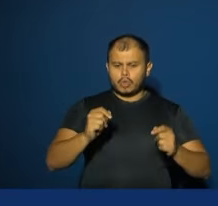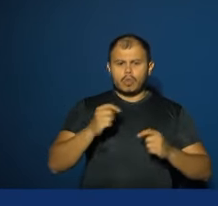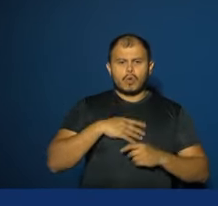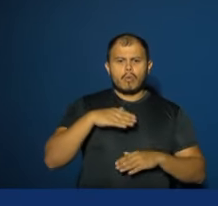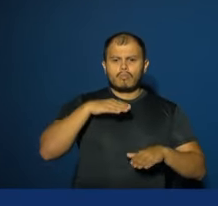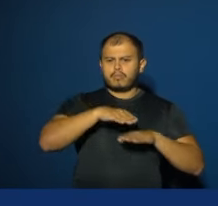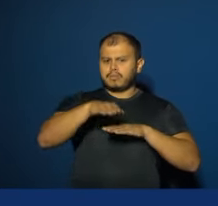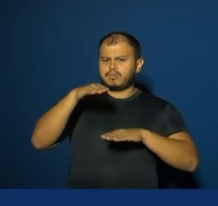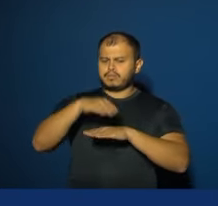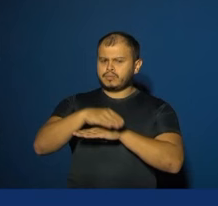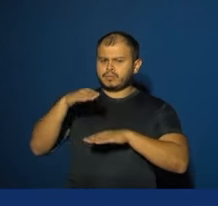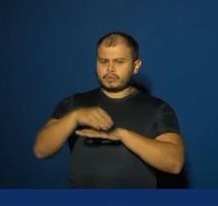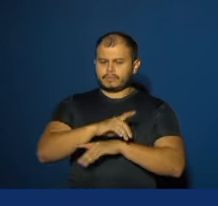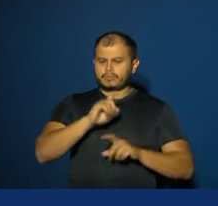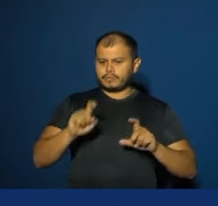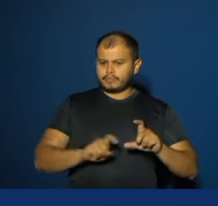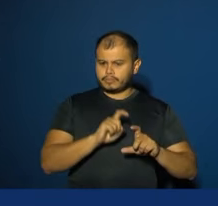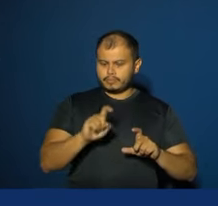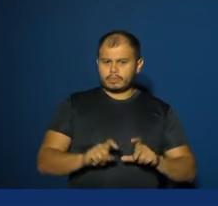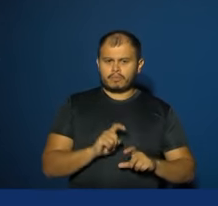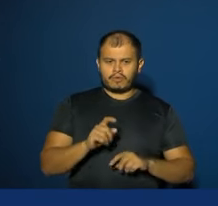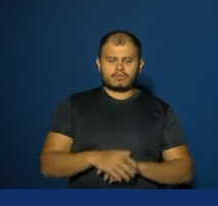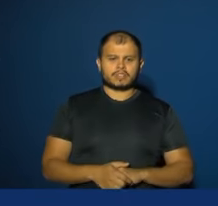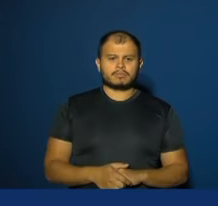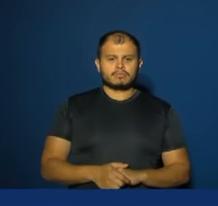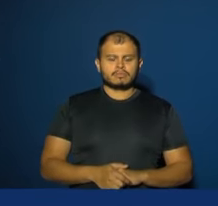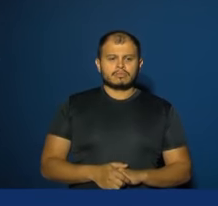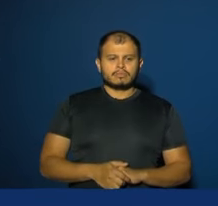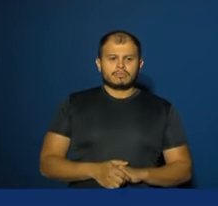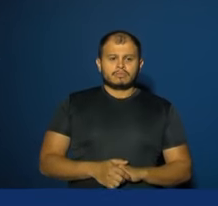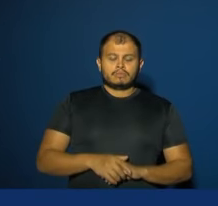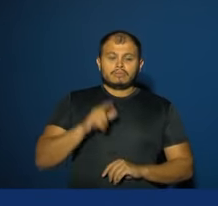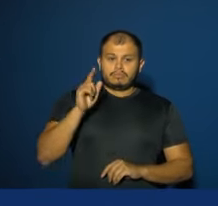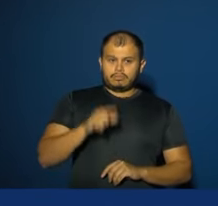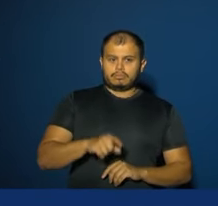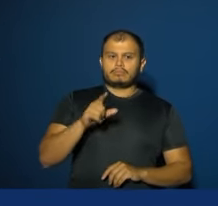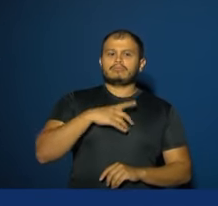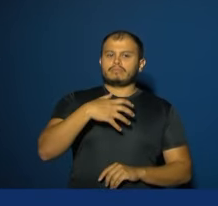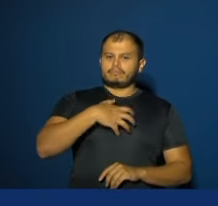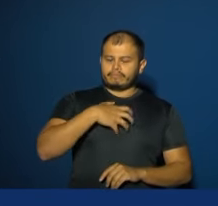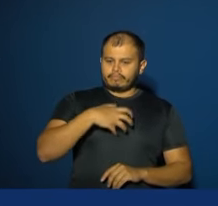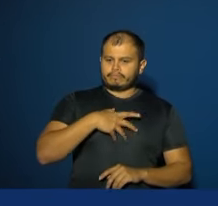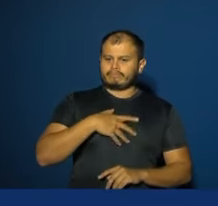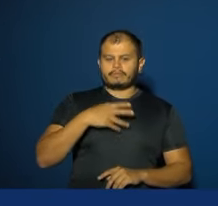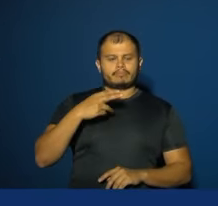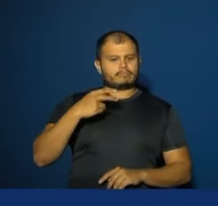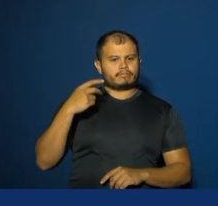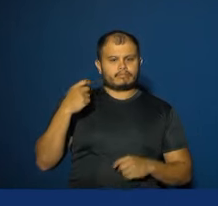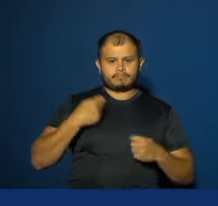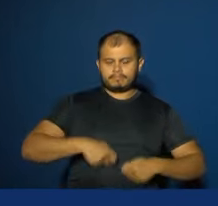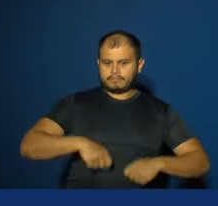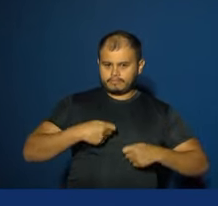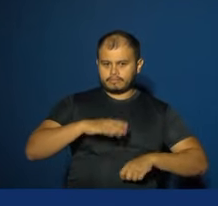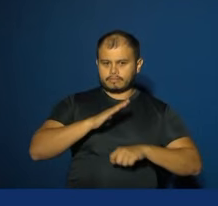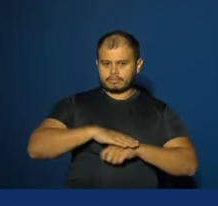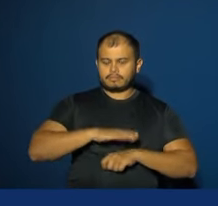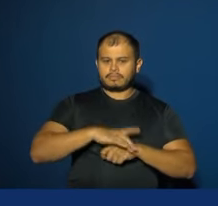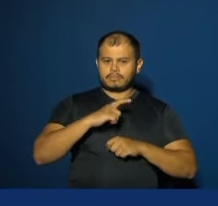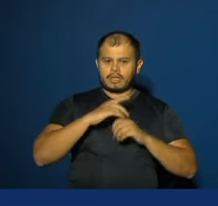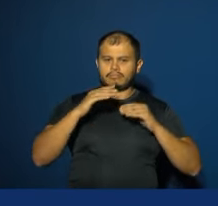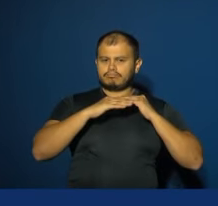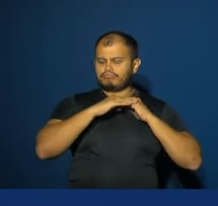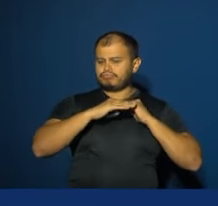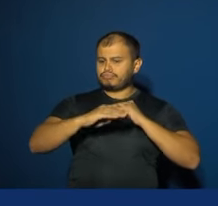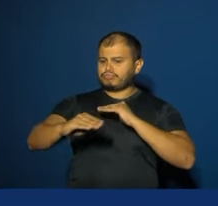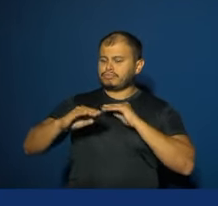outros os outros os outras ferramentas digitais Portanto acho que essa é uma tendência inevitável que tá alinhada também com